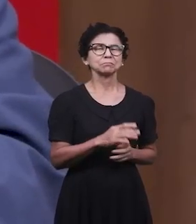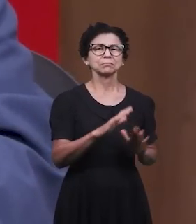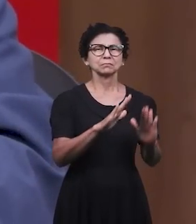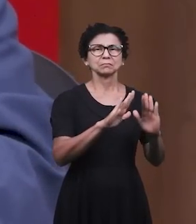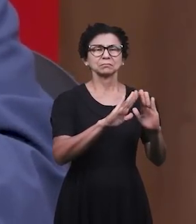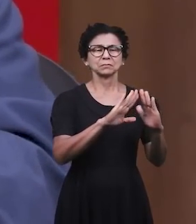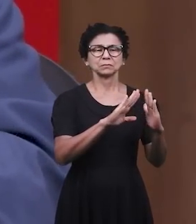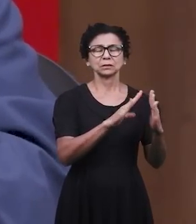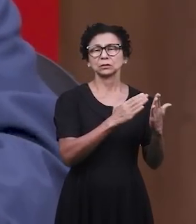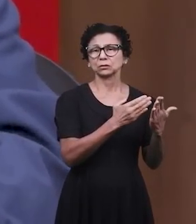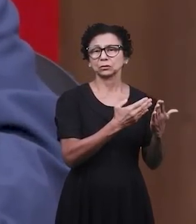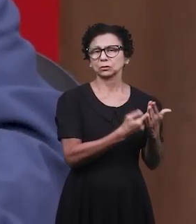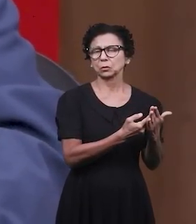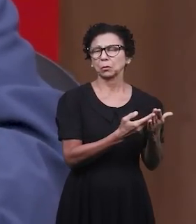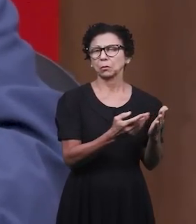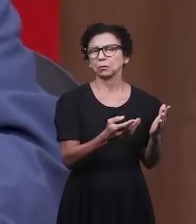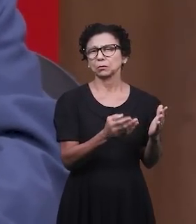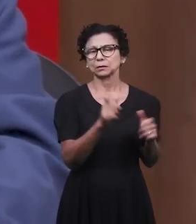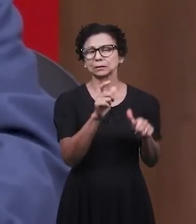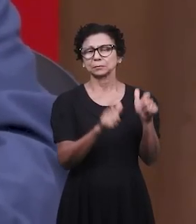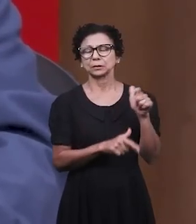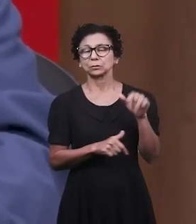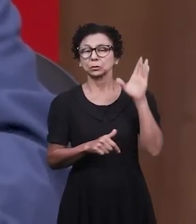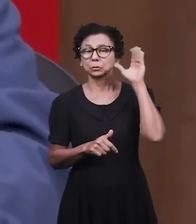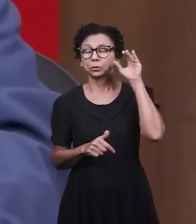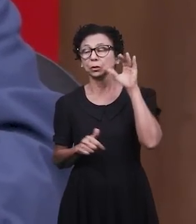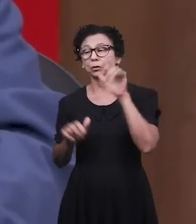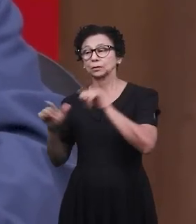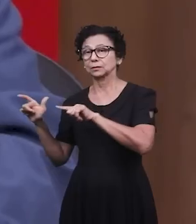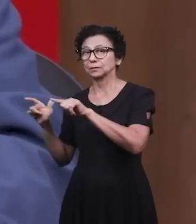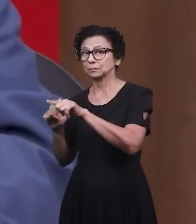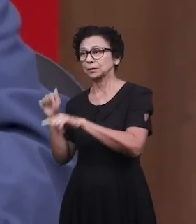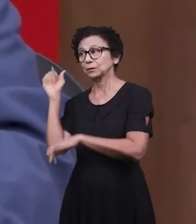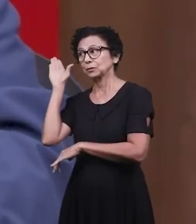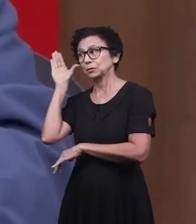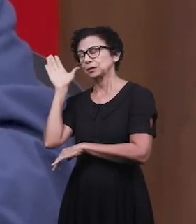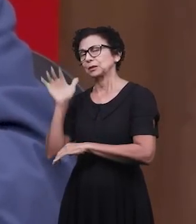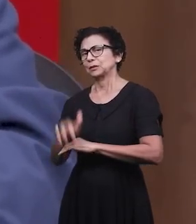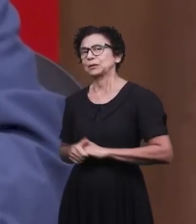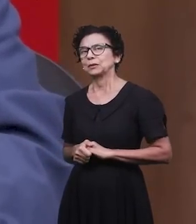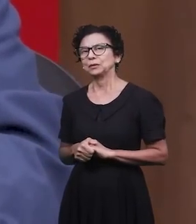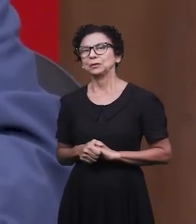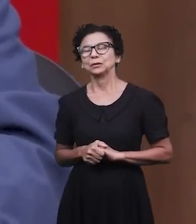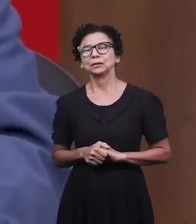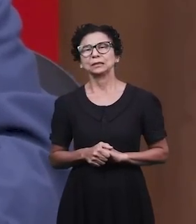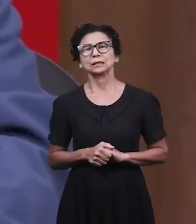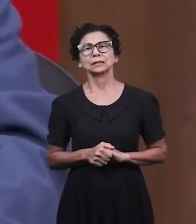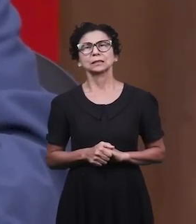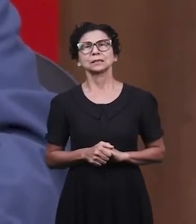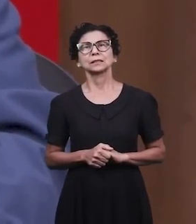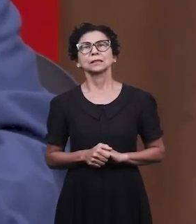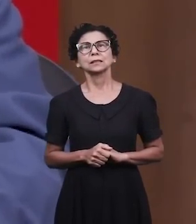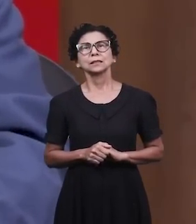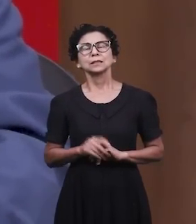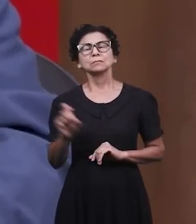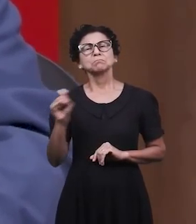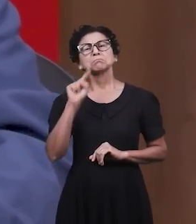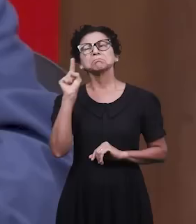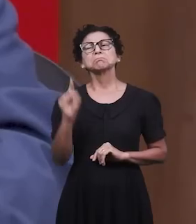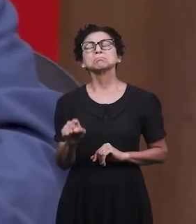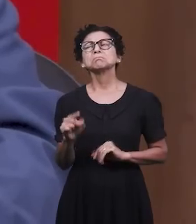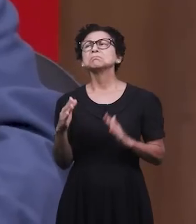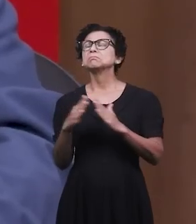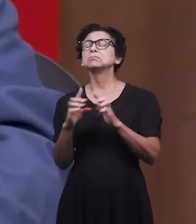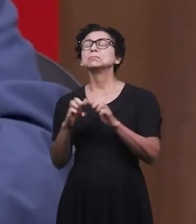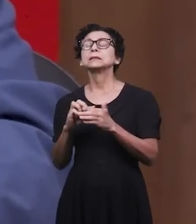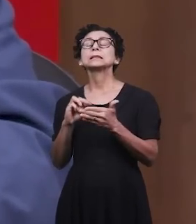às vezes aquelas pessoas no trabalho querem saber a respeito da igreja. Então nós estamos